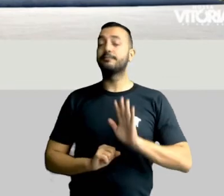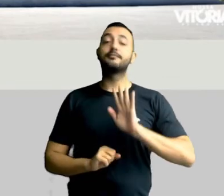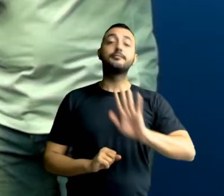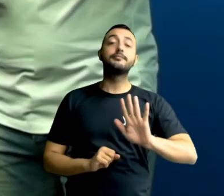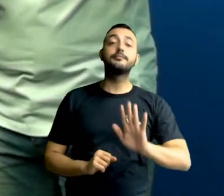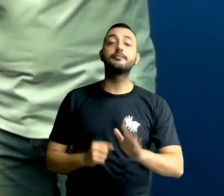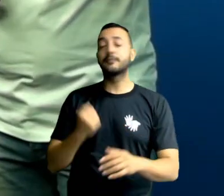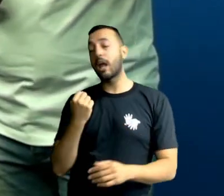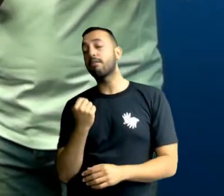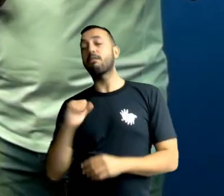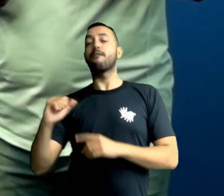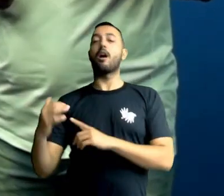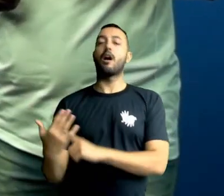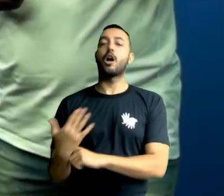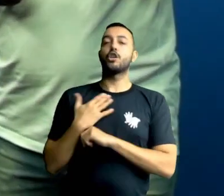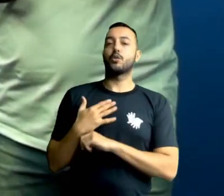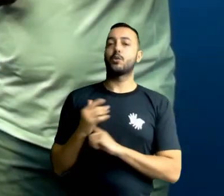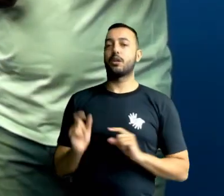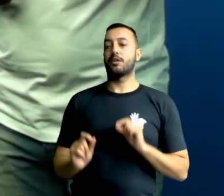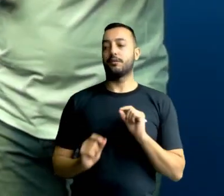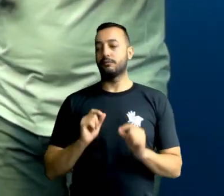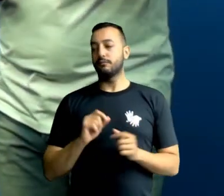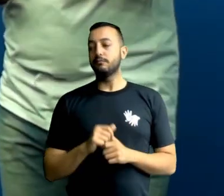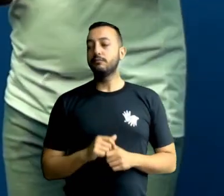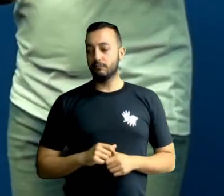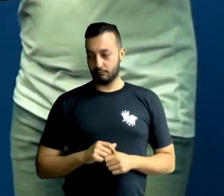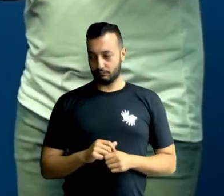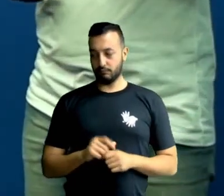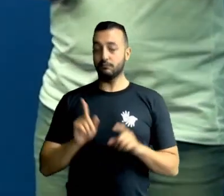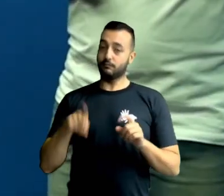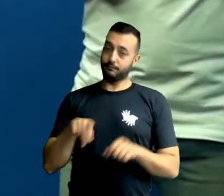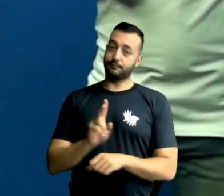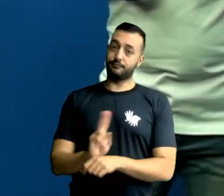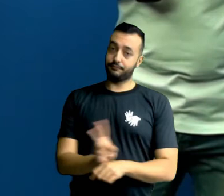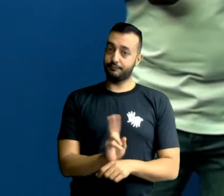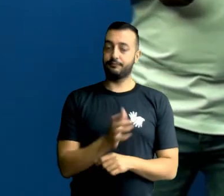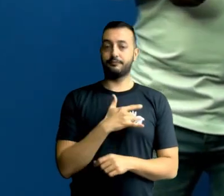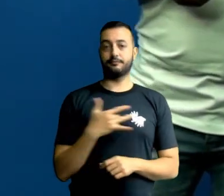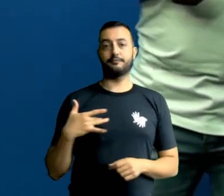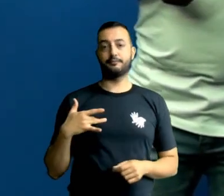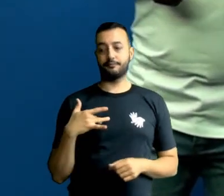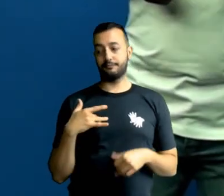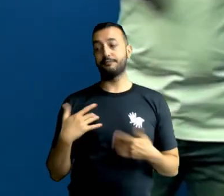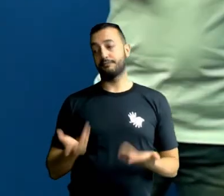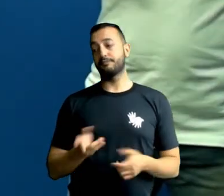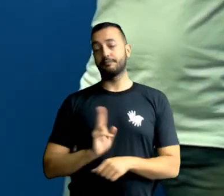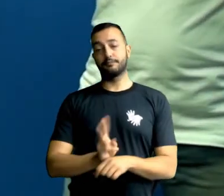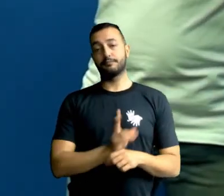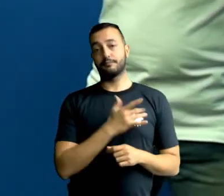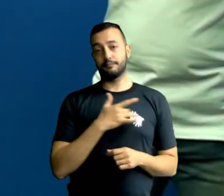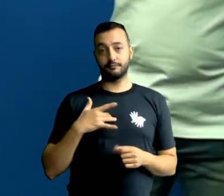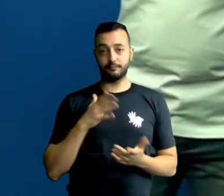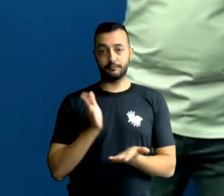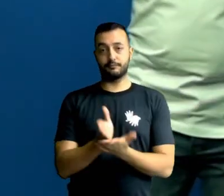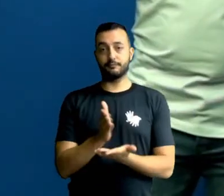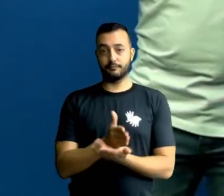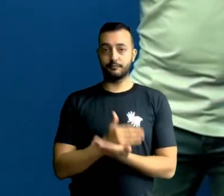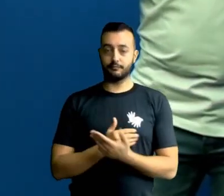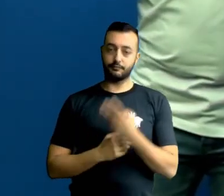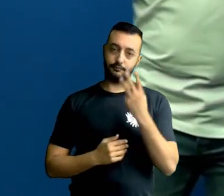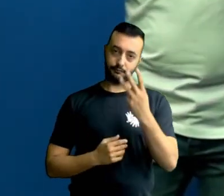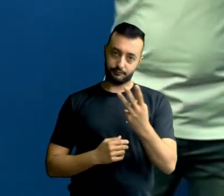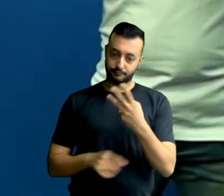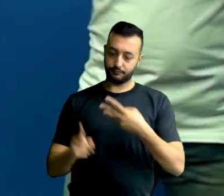Mas quem nos defende contra essas doenças no município? É a vigilância em saúde. A vigilância em saúde, ela é dividida em três